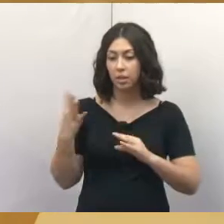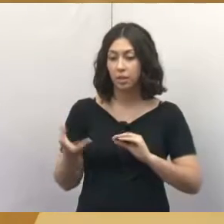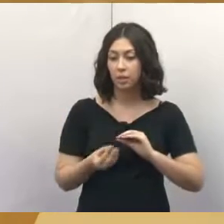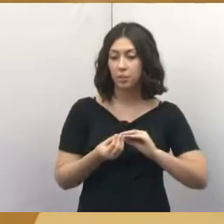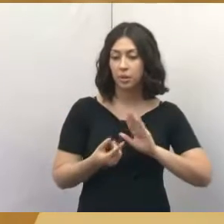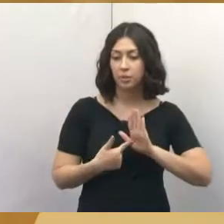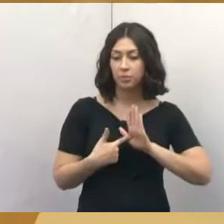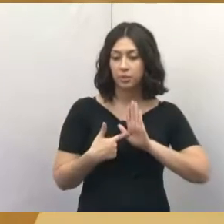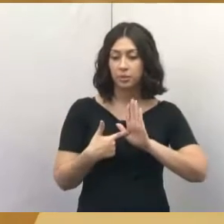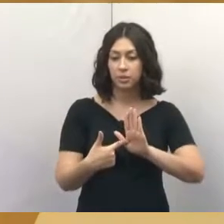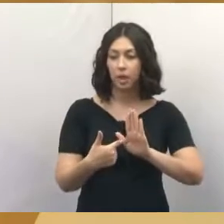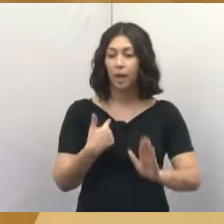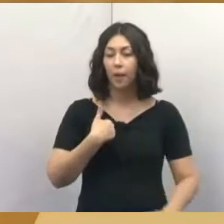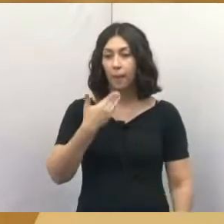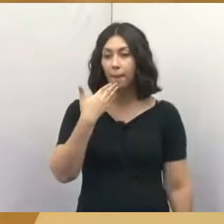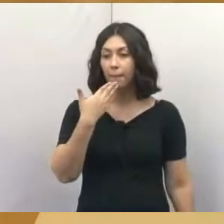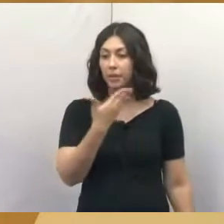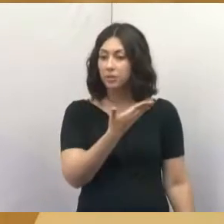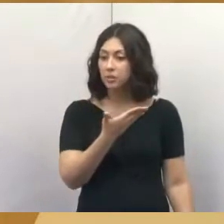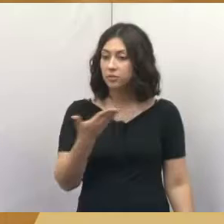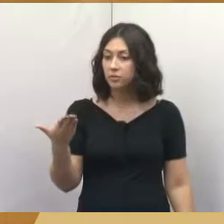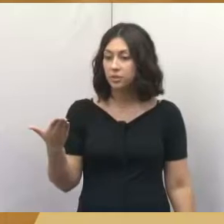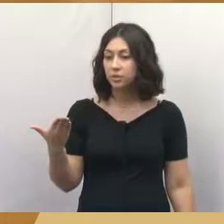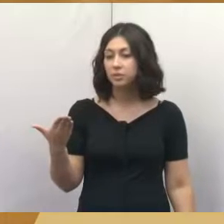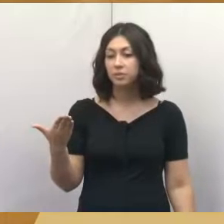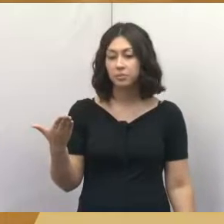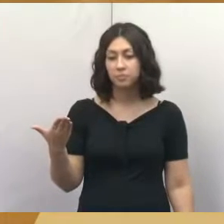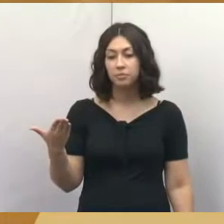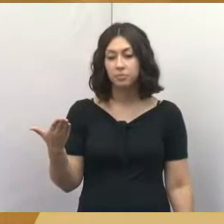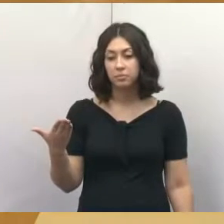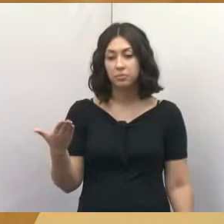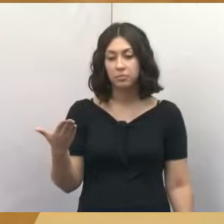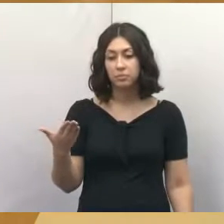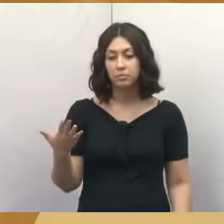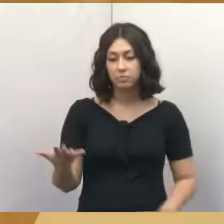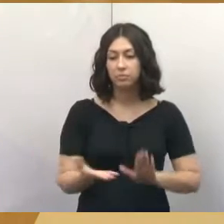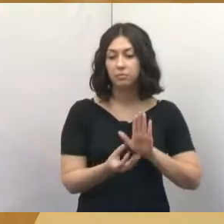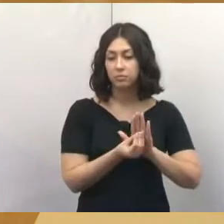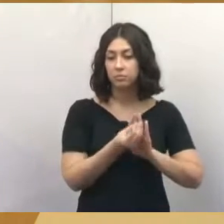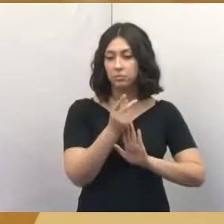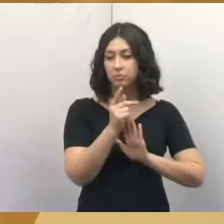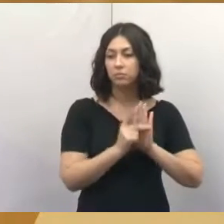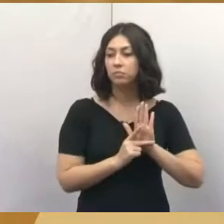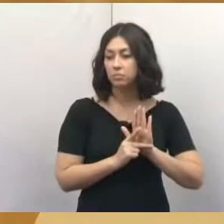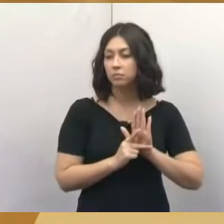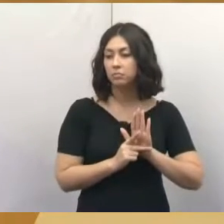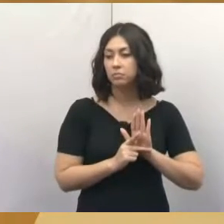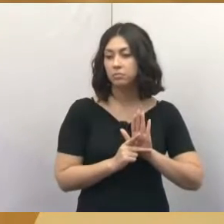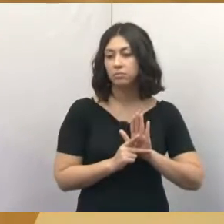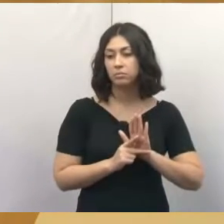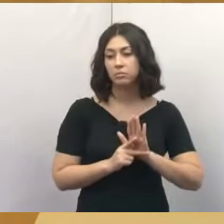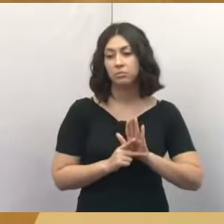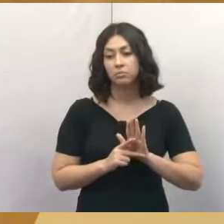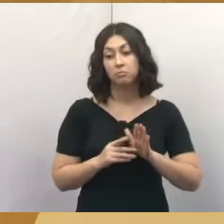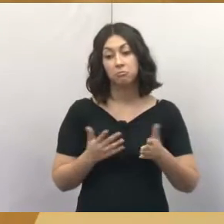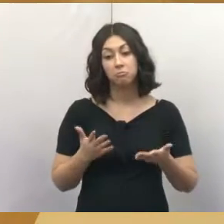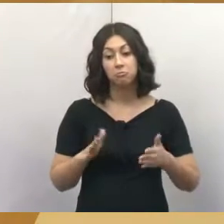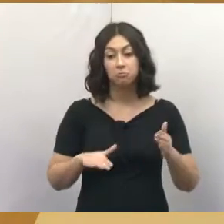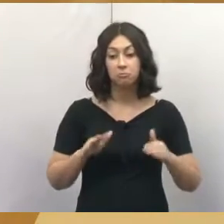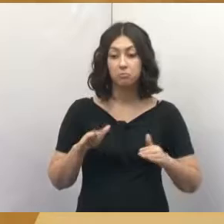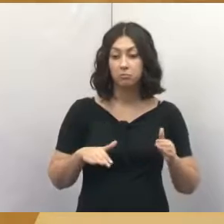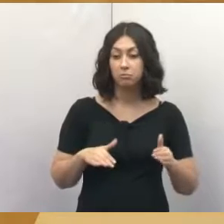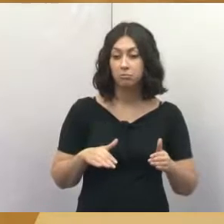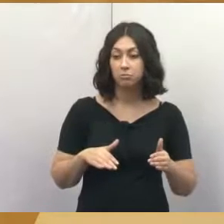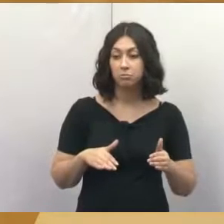então, que eu peço aos nobres pares que considere as que estão no projeto, né? Que talvez vai passar aí